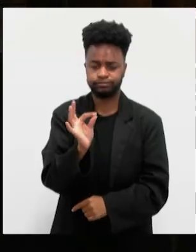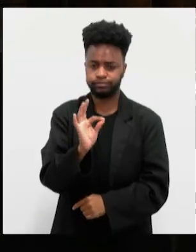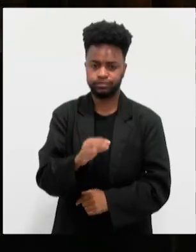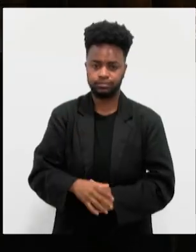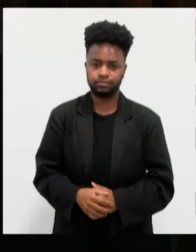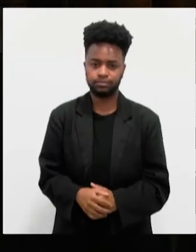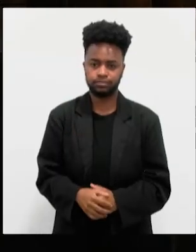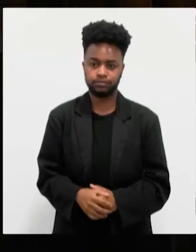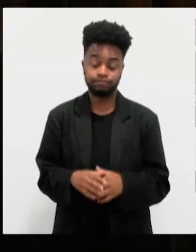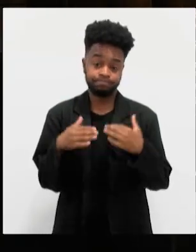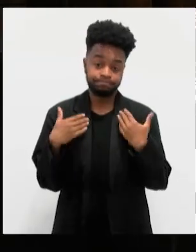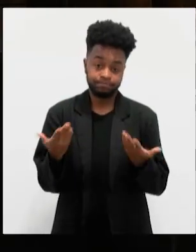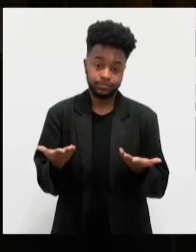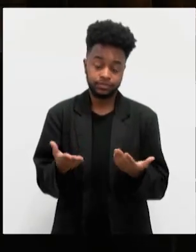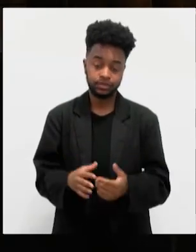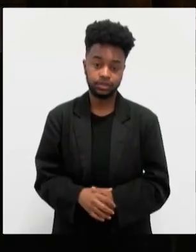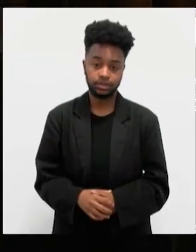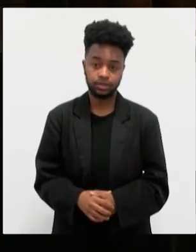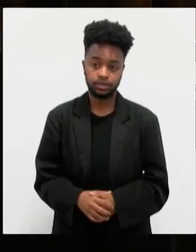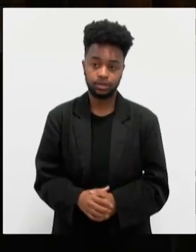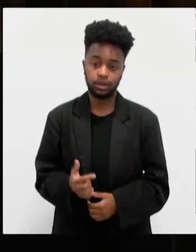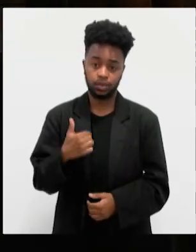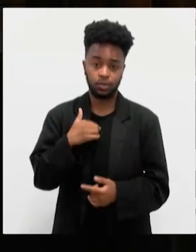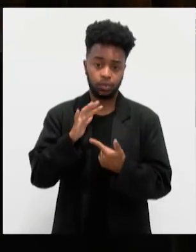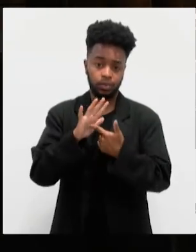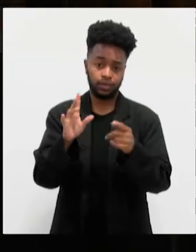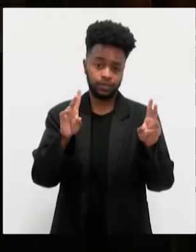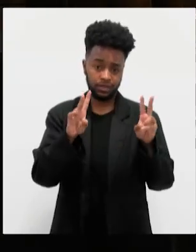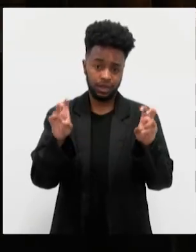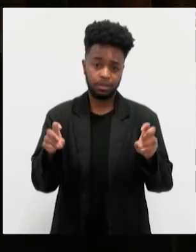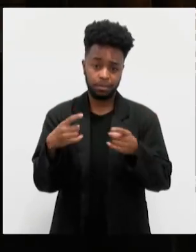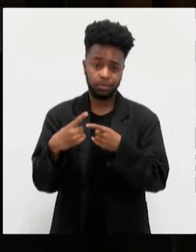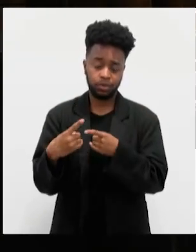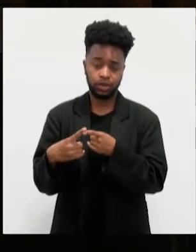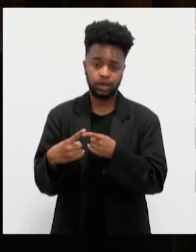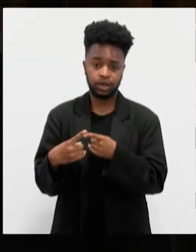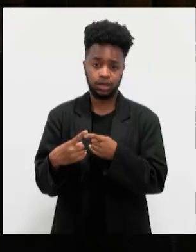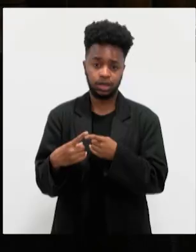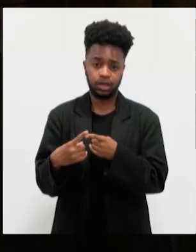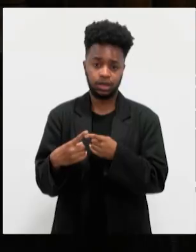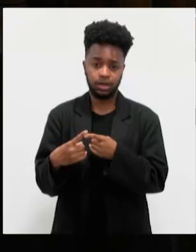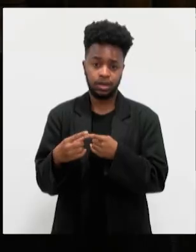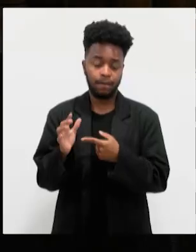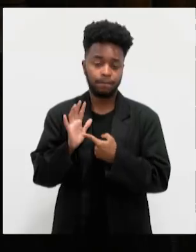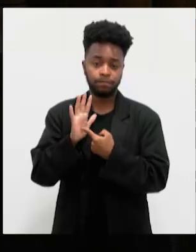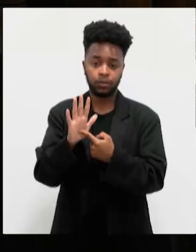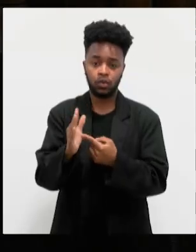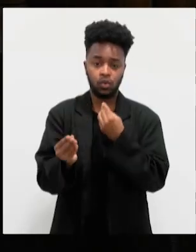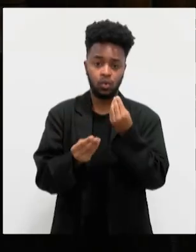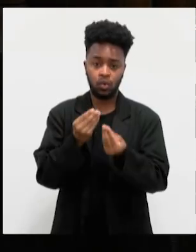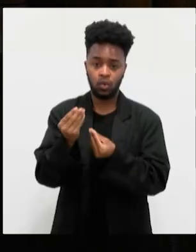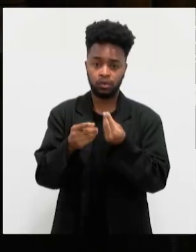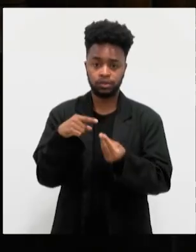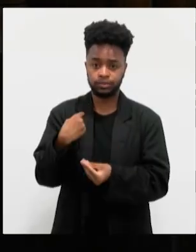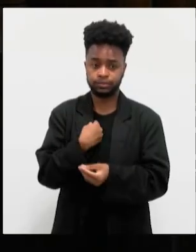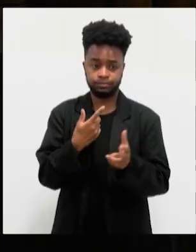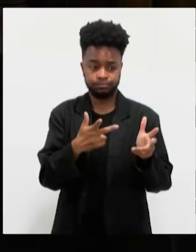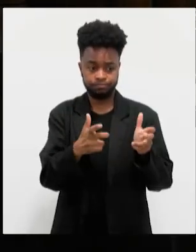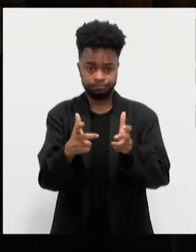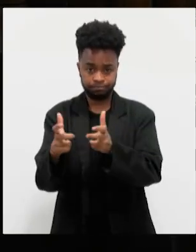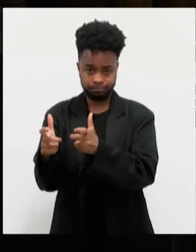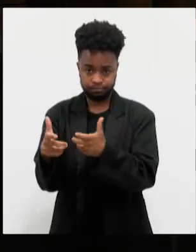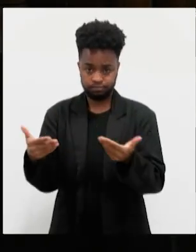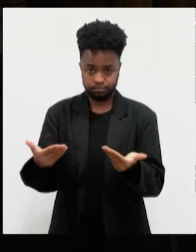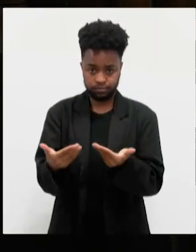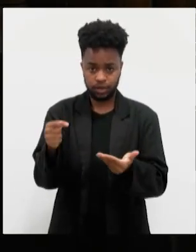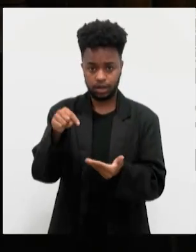Então, também estou trazendo esse tema porque esse é um pouco do reflexo do que a gente tem presenciado aqui no